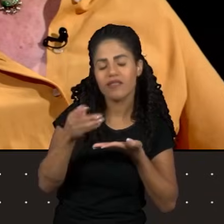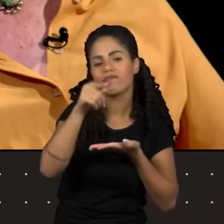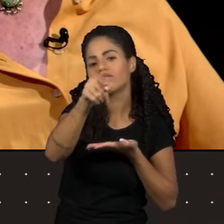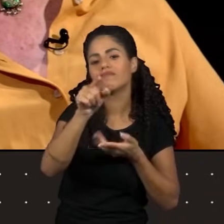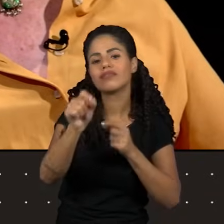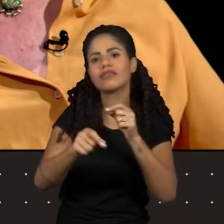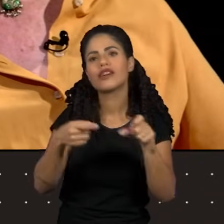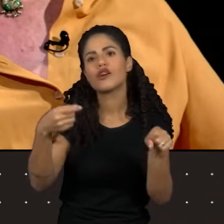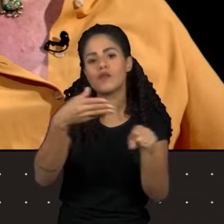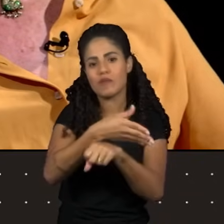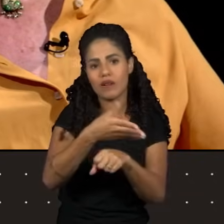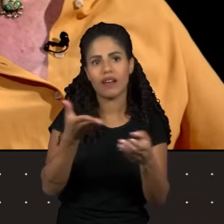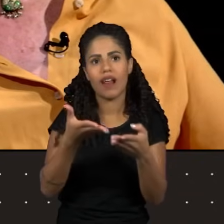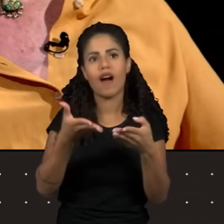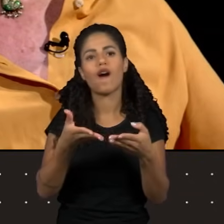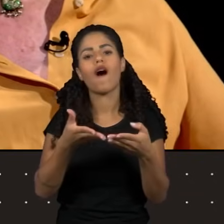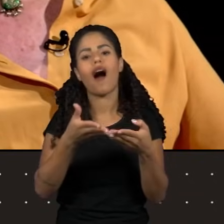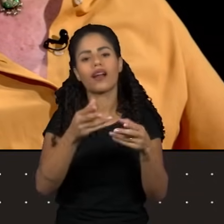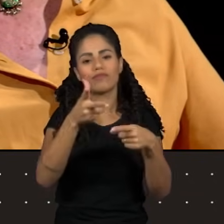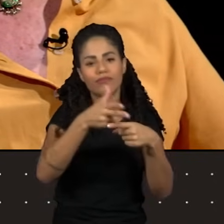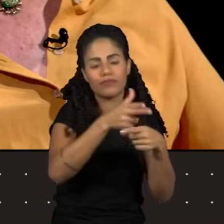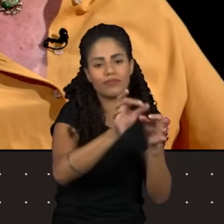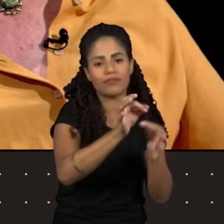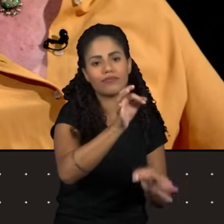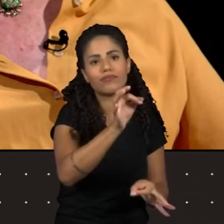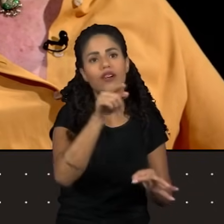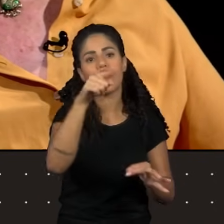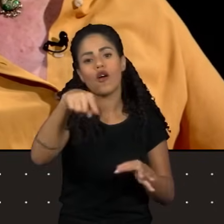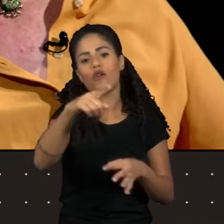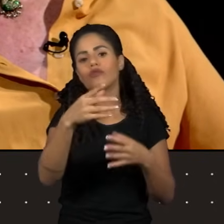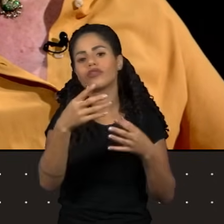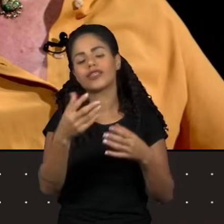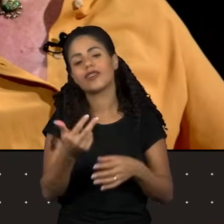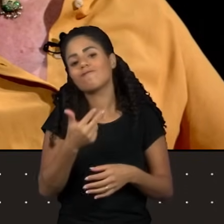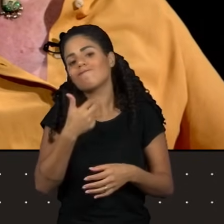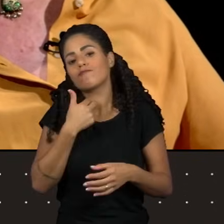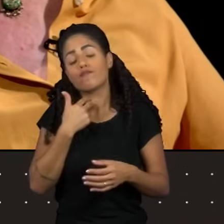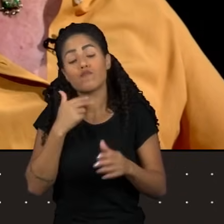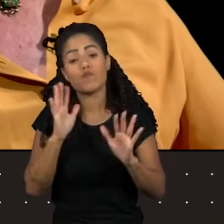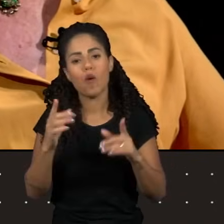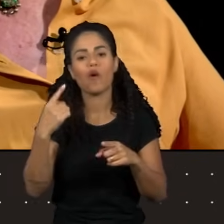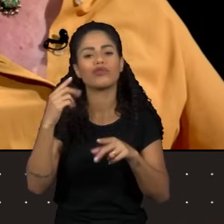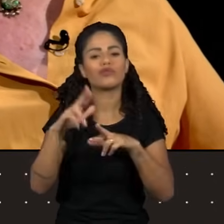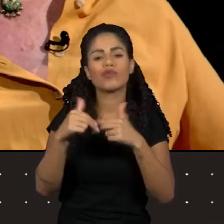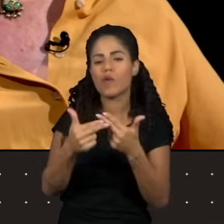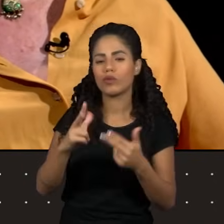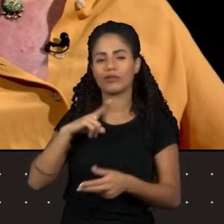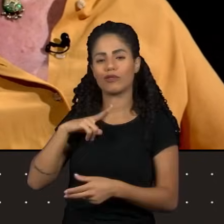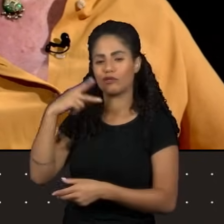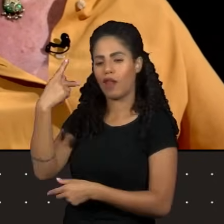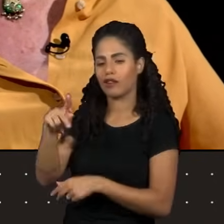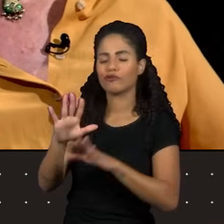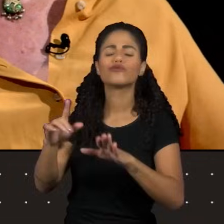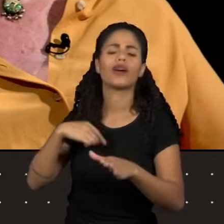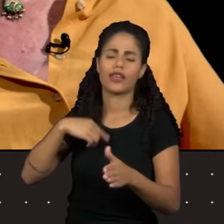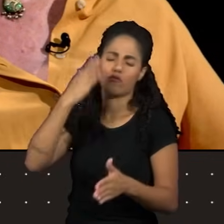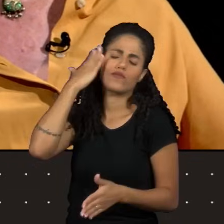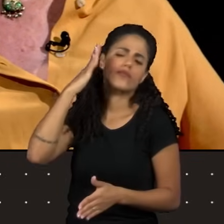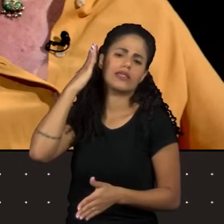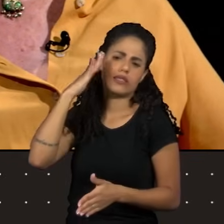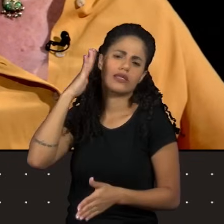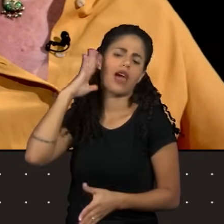parte do meu longa que eu estou fazendo agora, e infelizmente você não pôde por razões pessoais que eu entendi